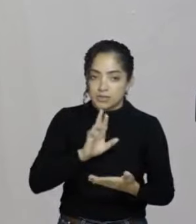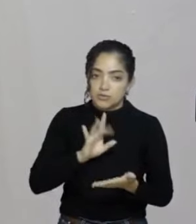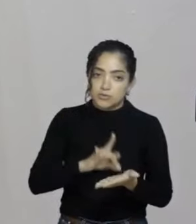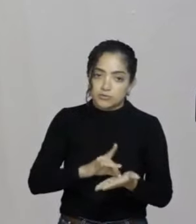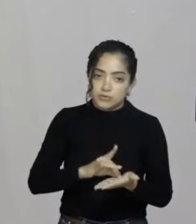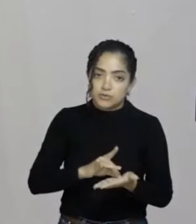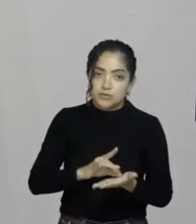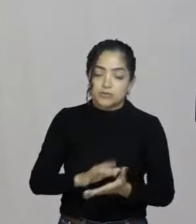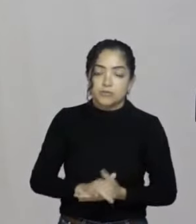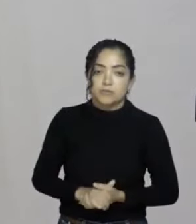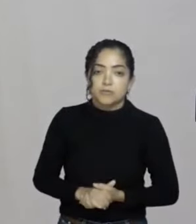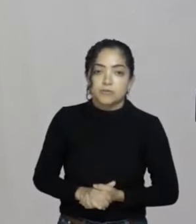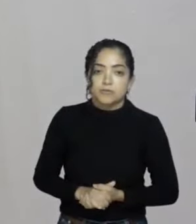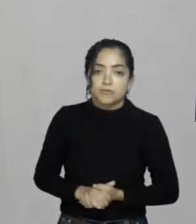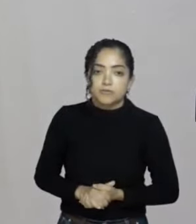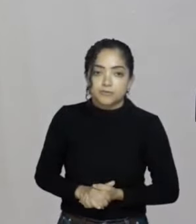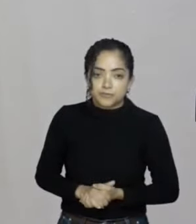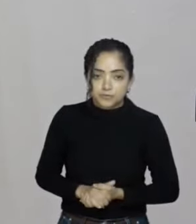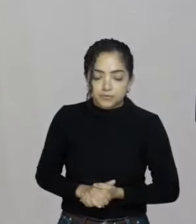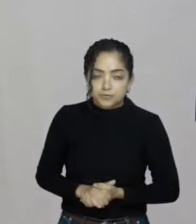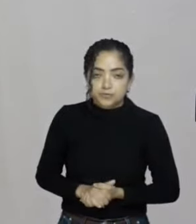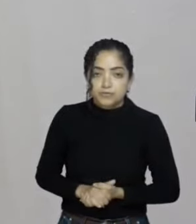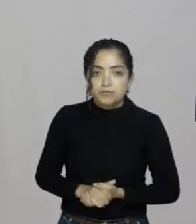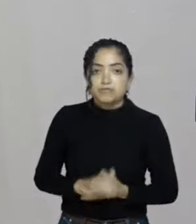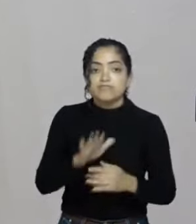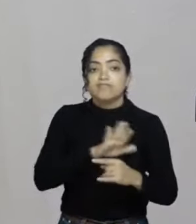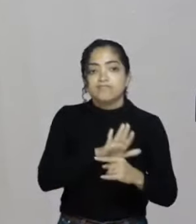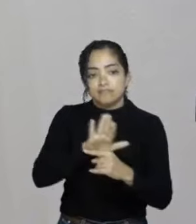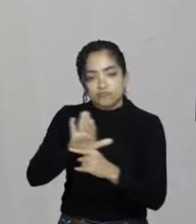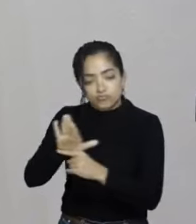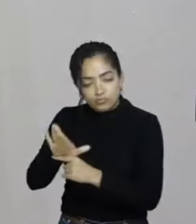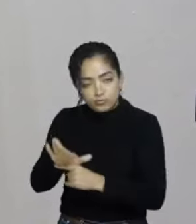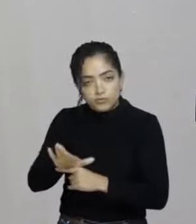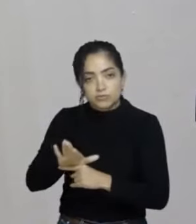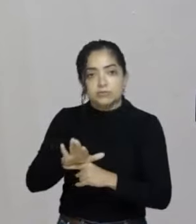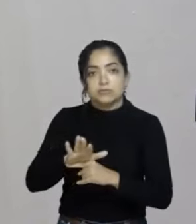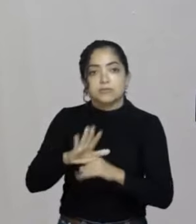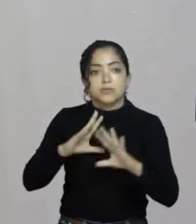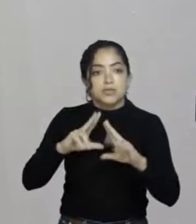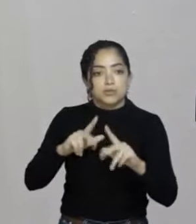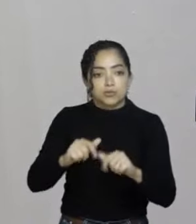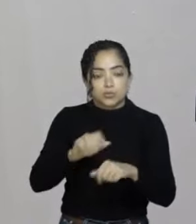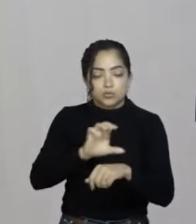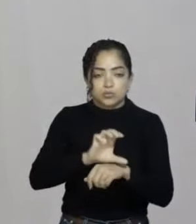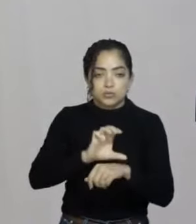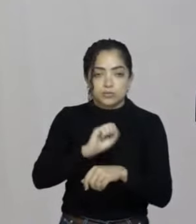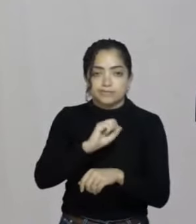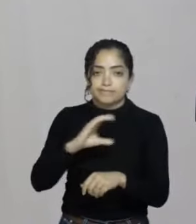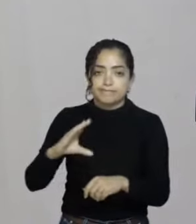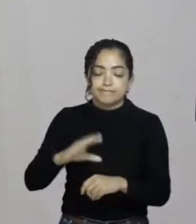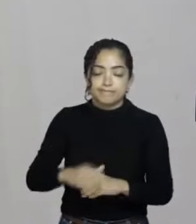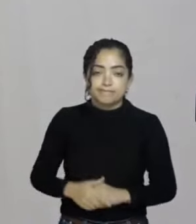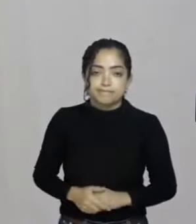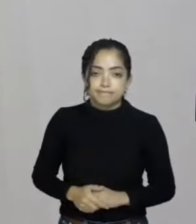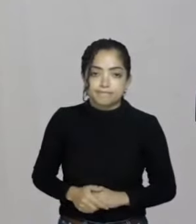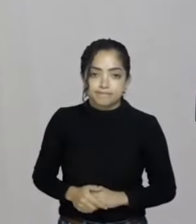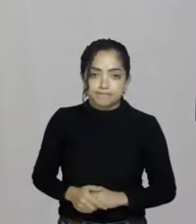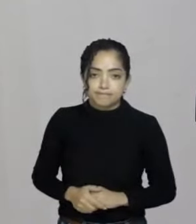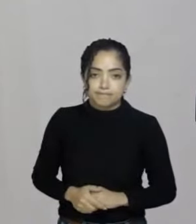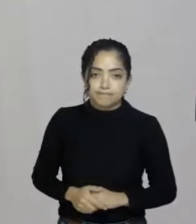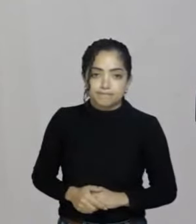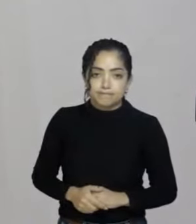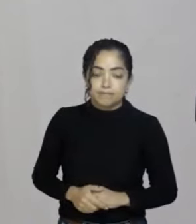relação a essa nossa solicitação que repito não ajuda só a região de Joinville ajuda todo o Estado de Santa Catarina e